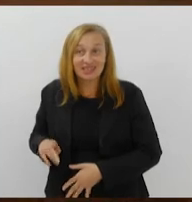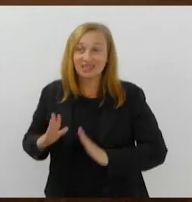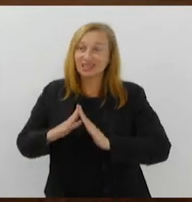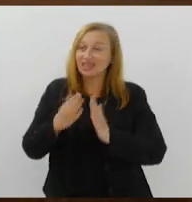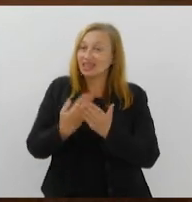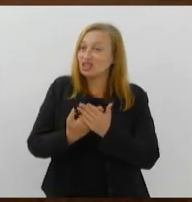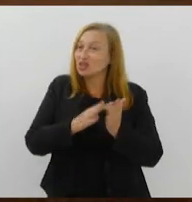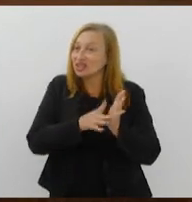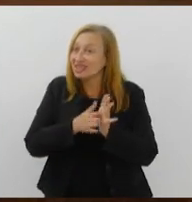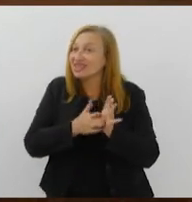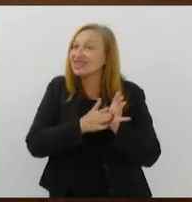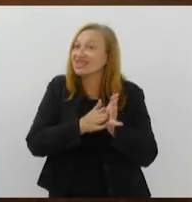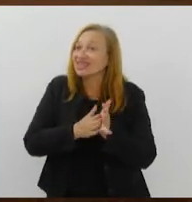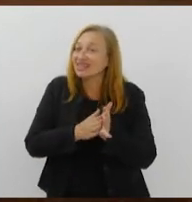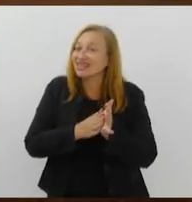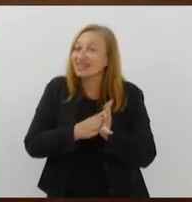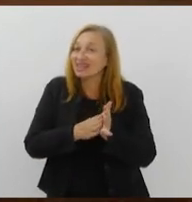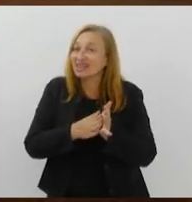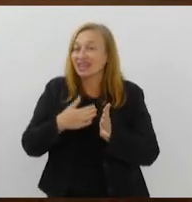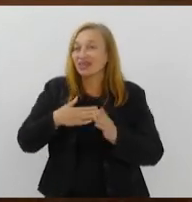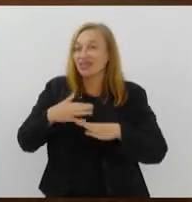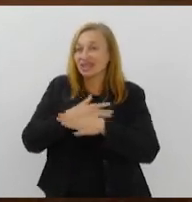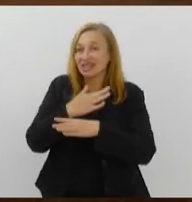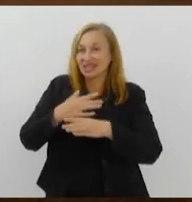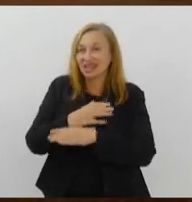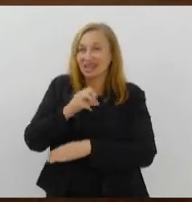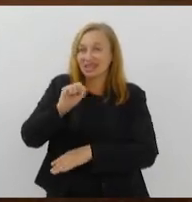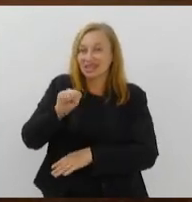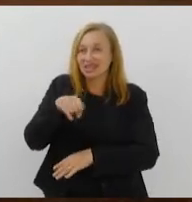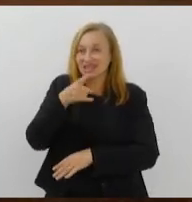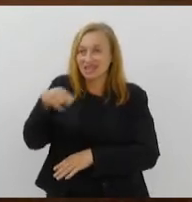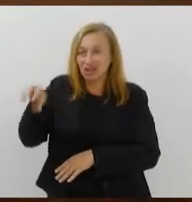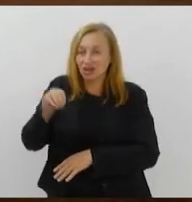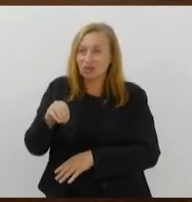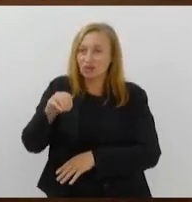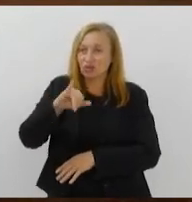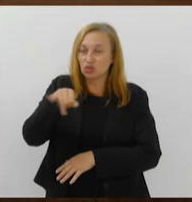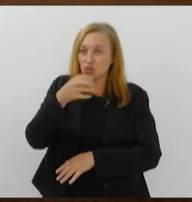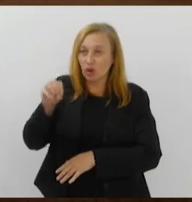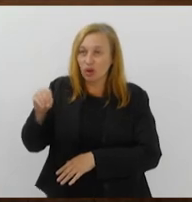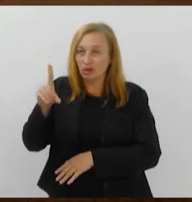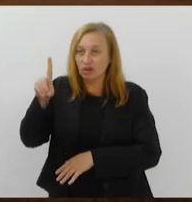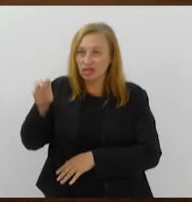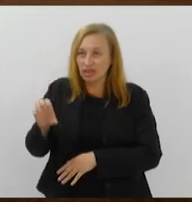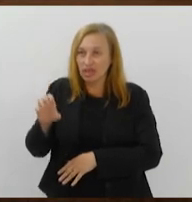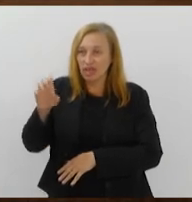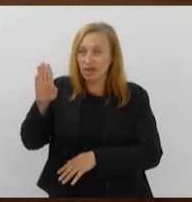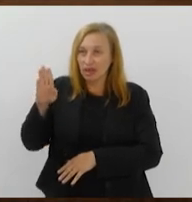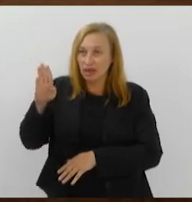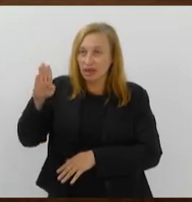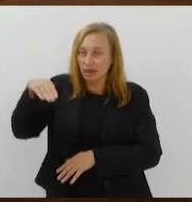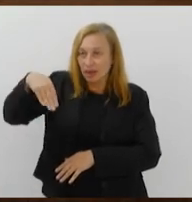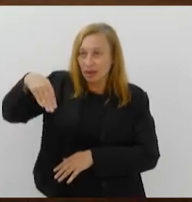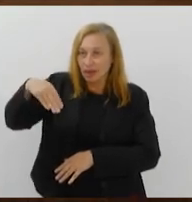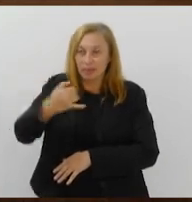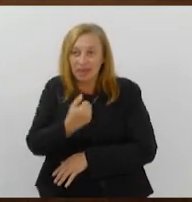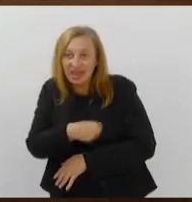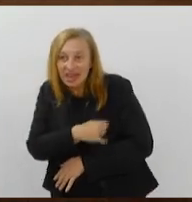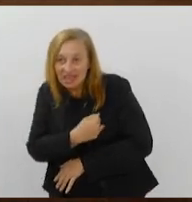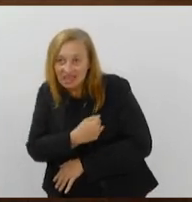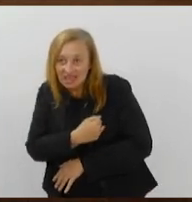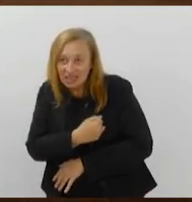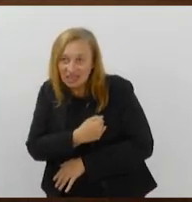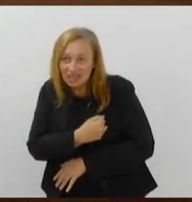de samba da minha cidade, São João de Meriti, da Unidos da Ponte, o nosso querido Tião Pinheiro, Tiãozinho.